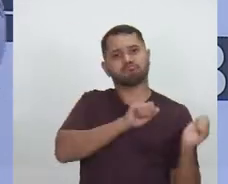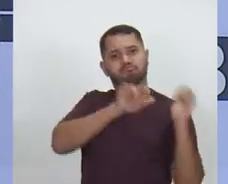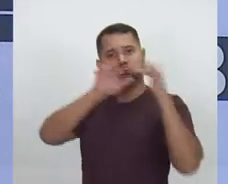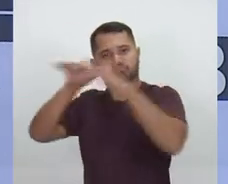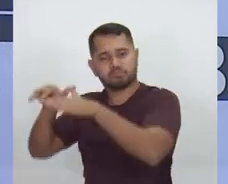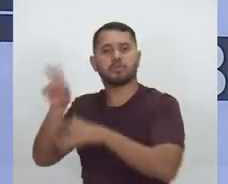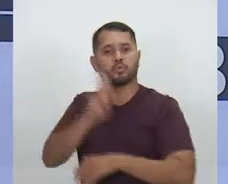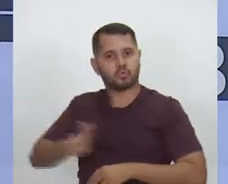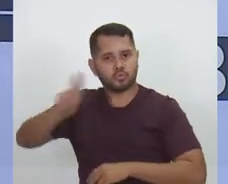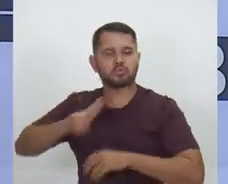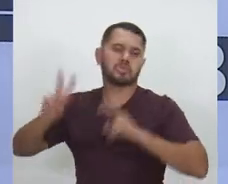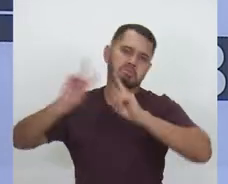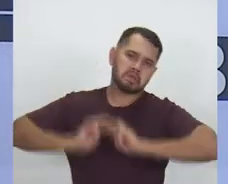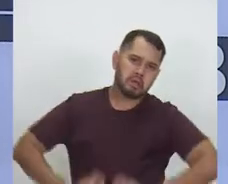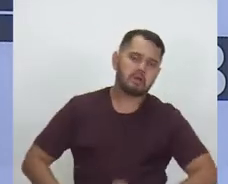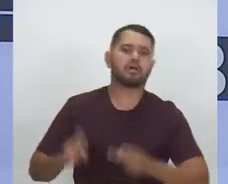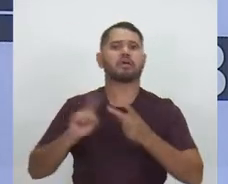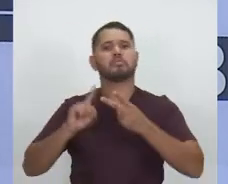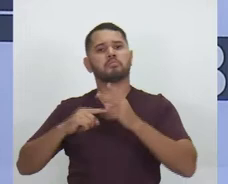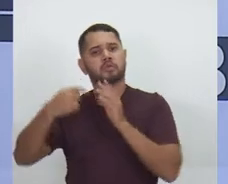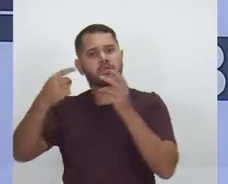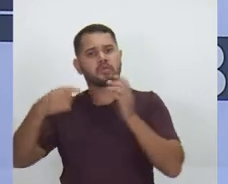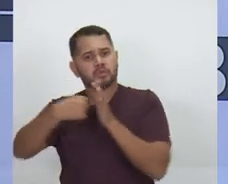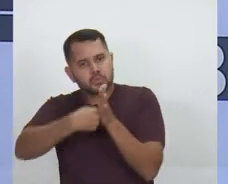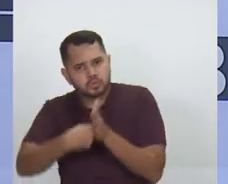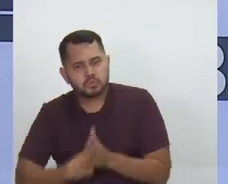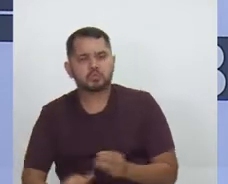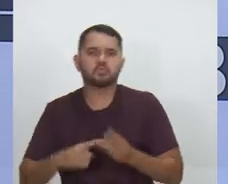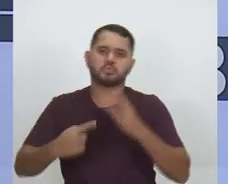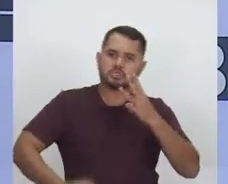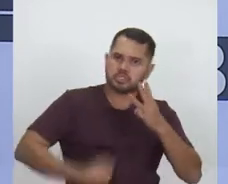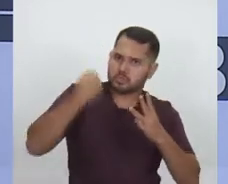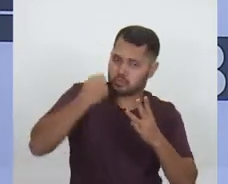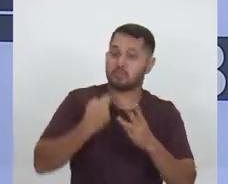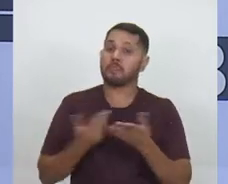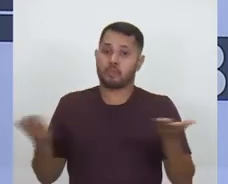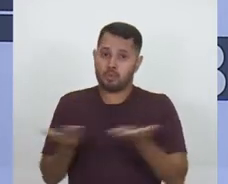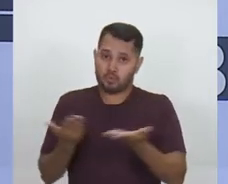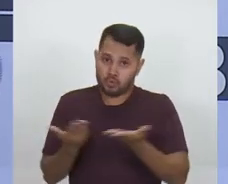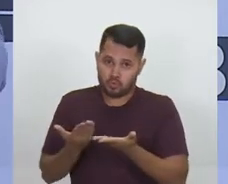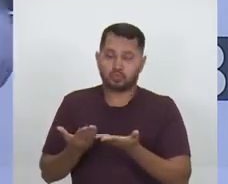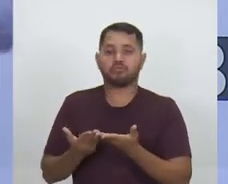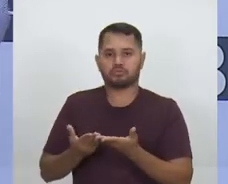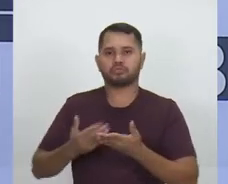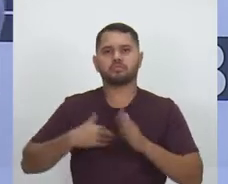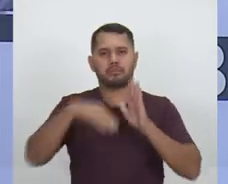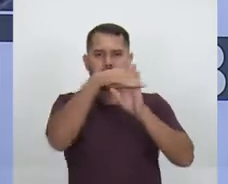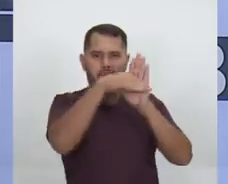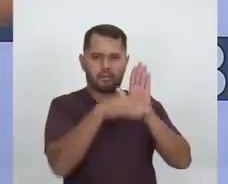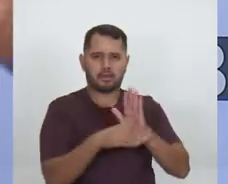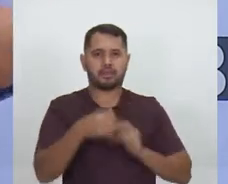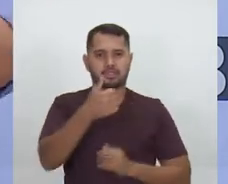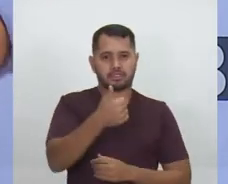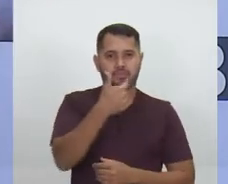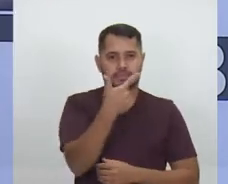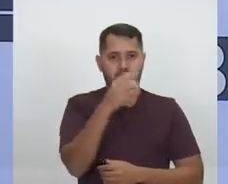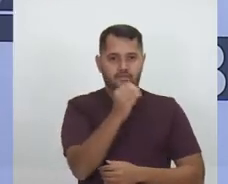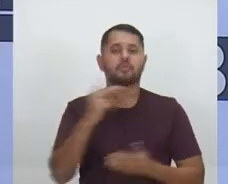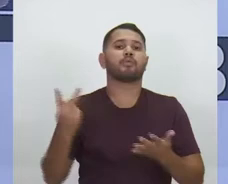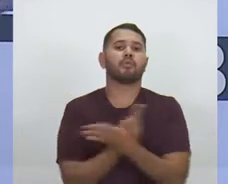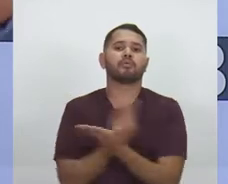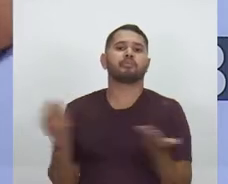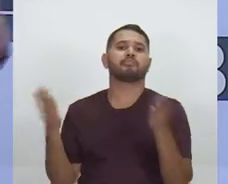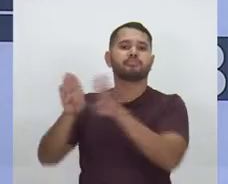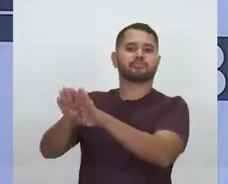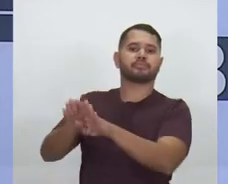fazer os seus exames as suas consultas ea sua cirurgia hoje tudo que nós fizemos os 120 leitos foram fechados os